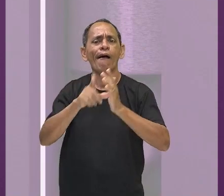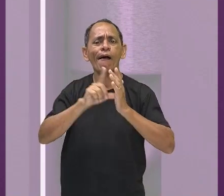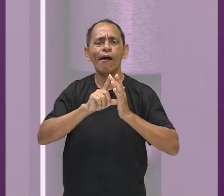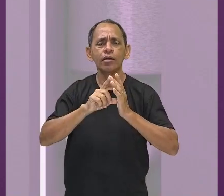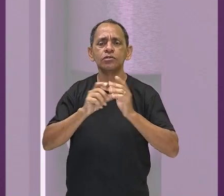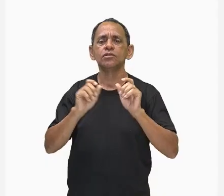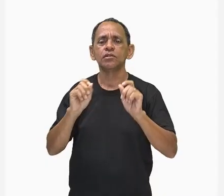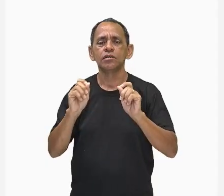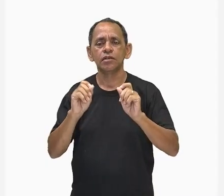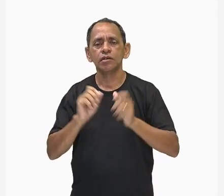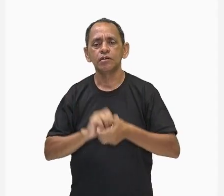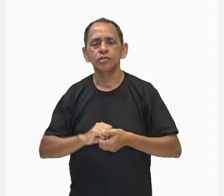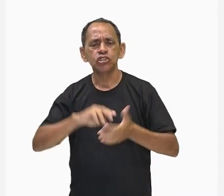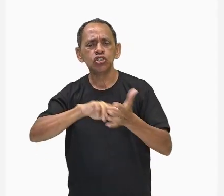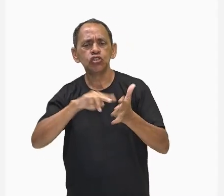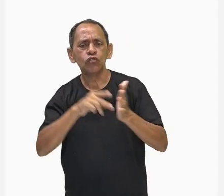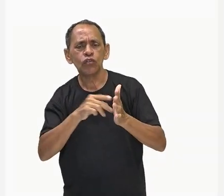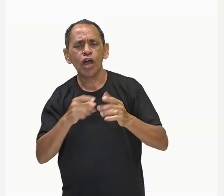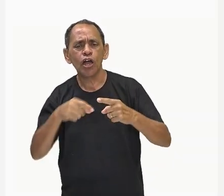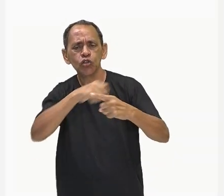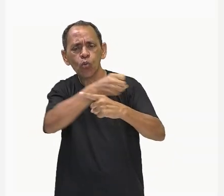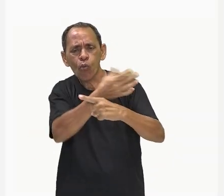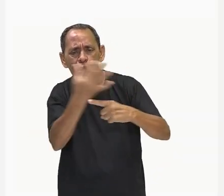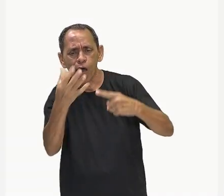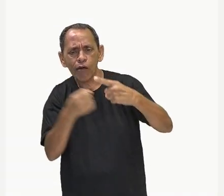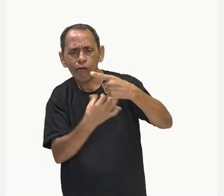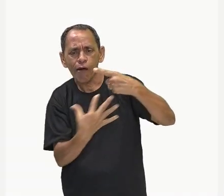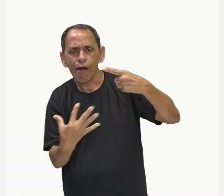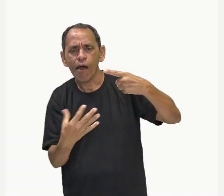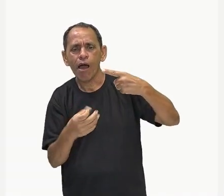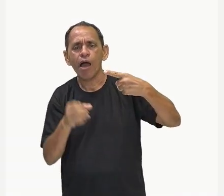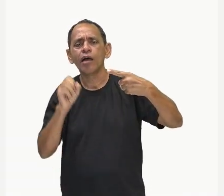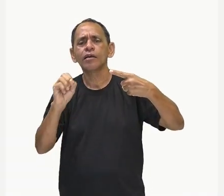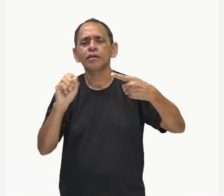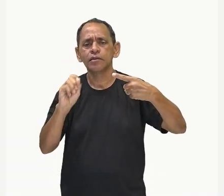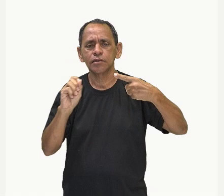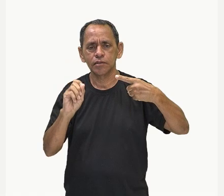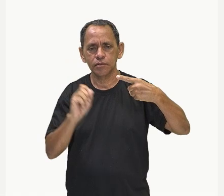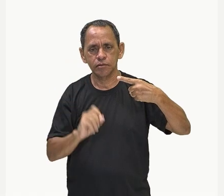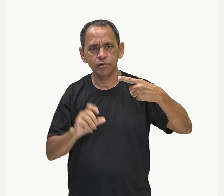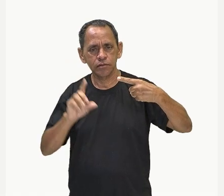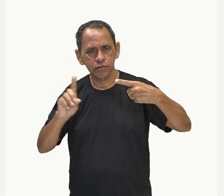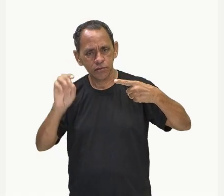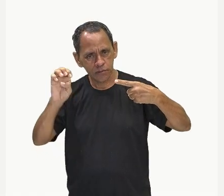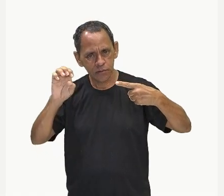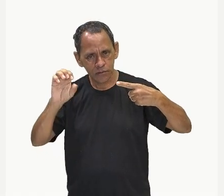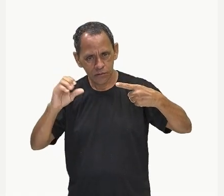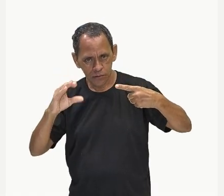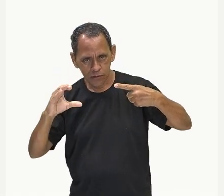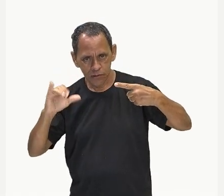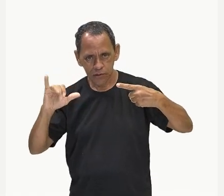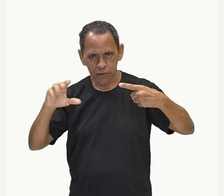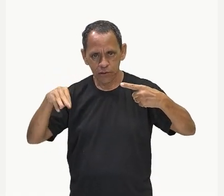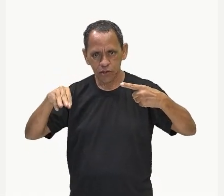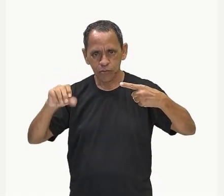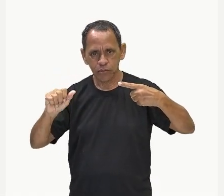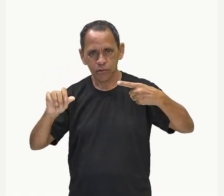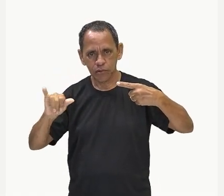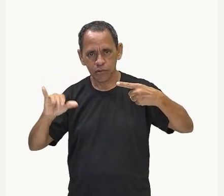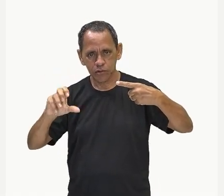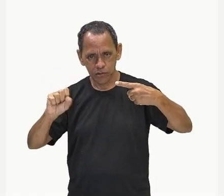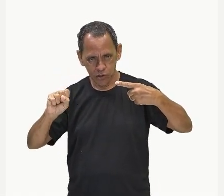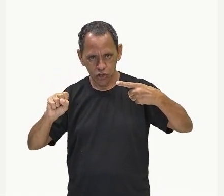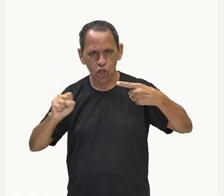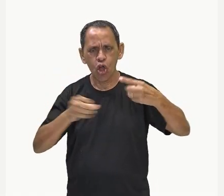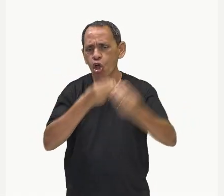fração? Vamos lá. Frações decimais. Mas vamos só relembrar aqui como é que funciona